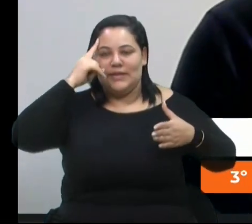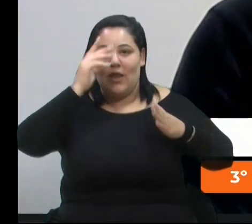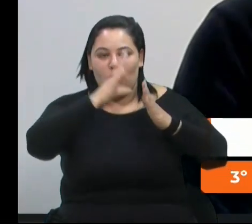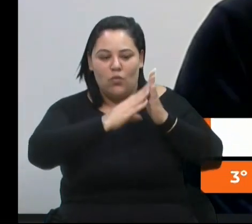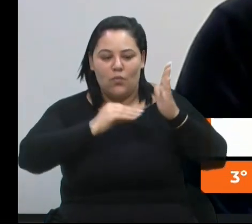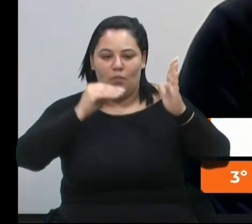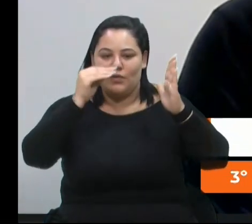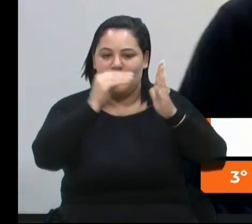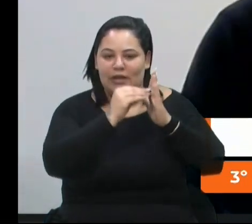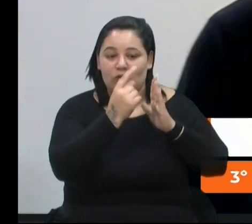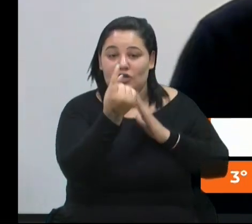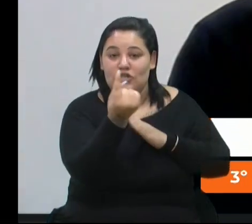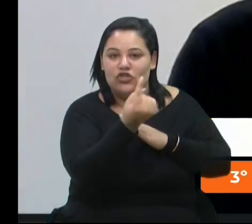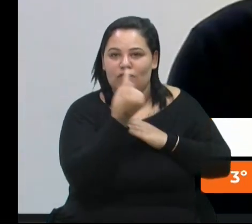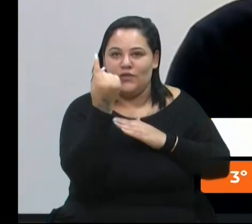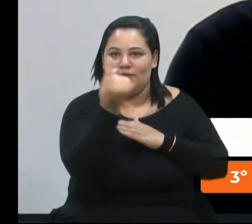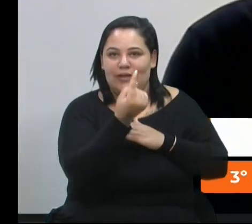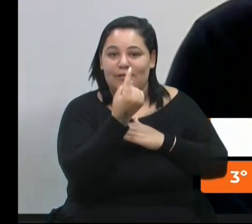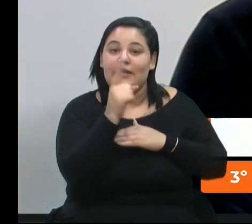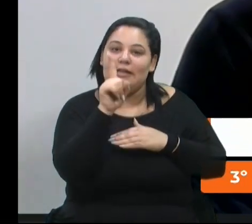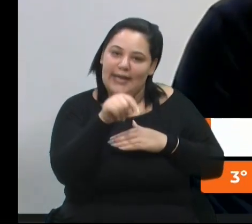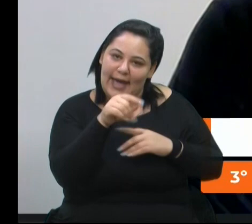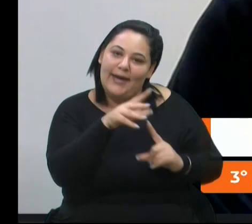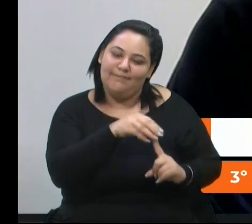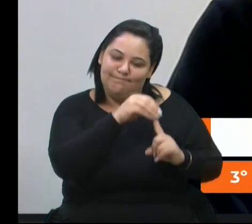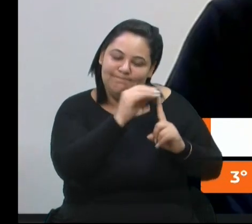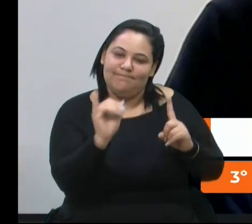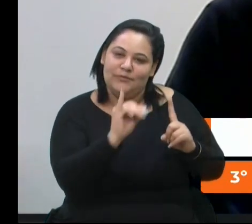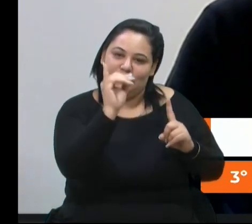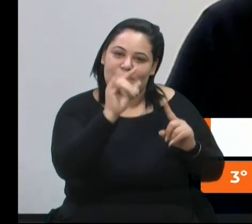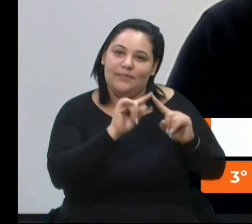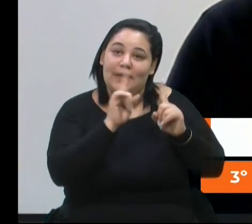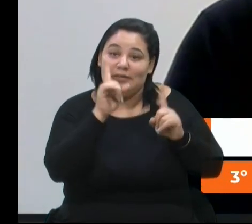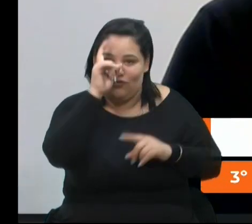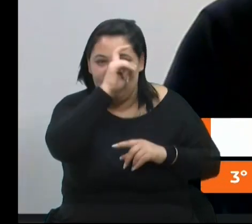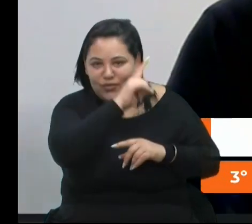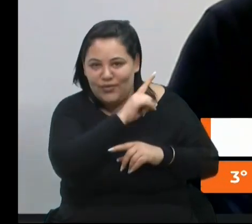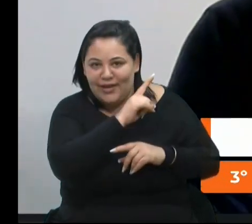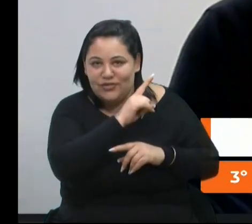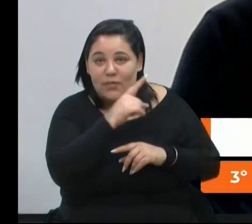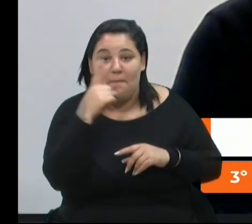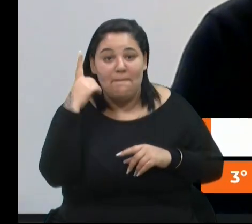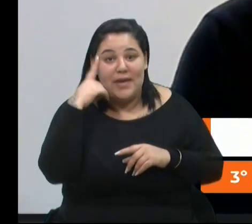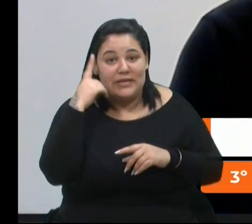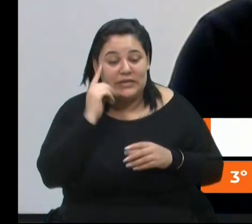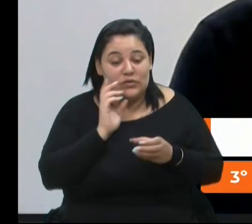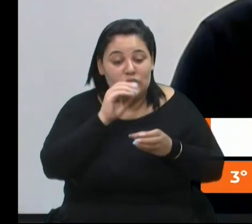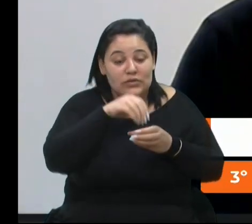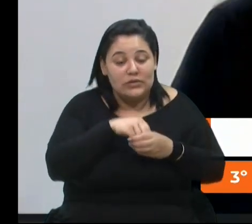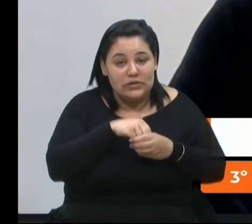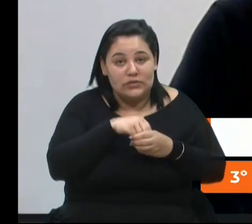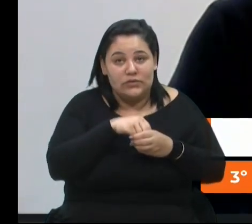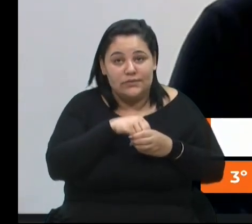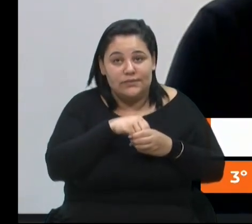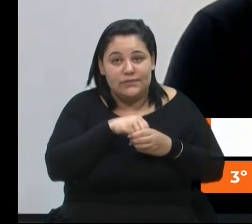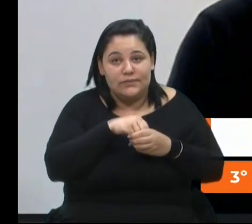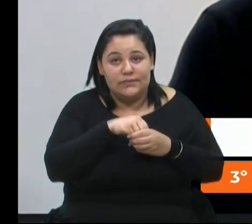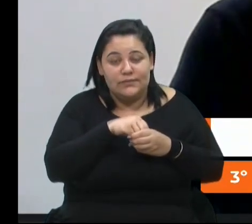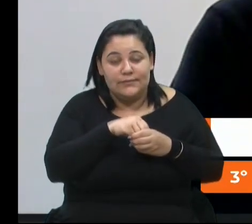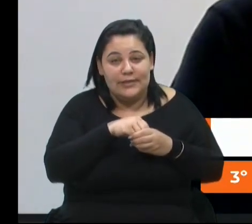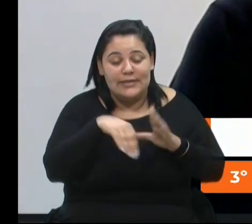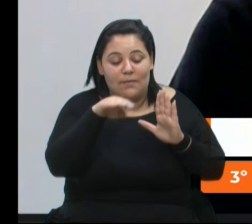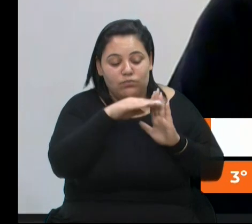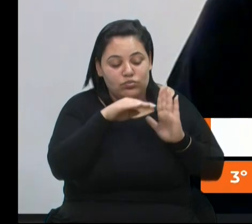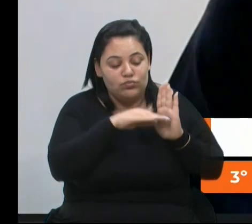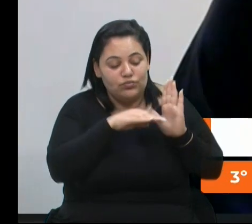modelo todo individualizado, que é o ideal, mas que dificuldade seria, pensando dentro dessas etapas